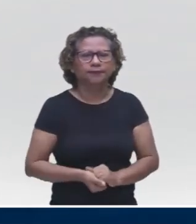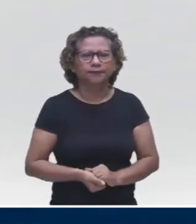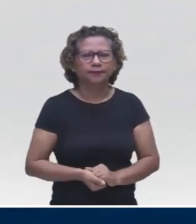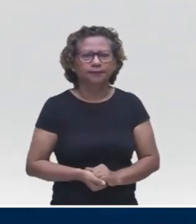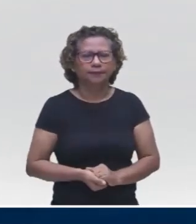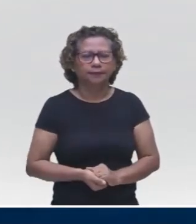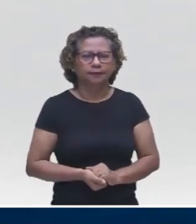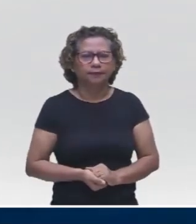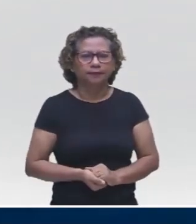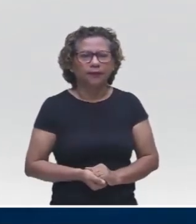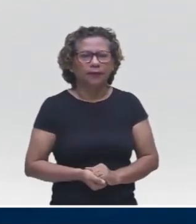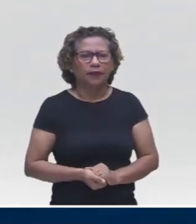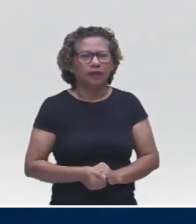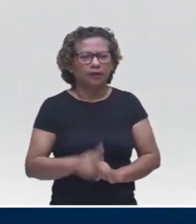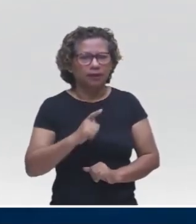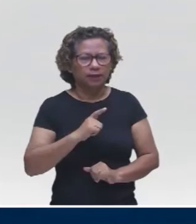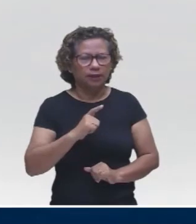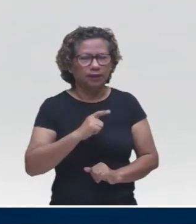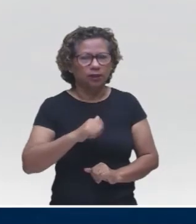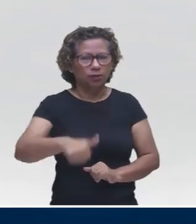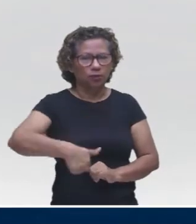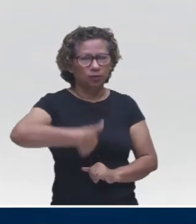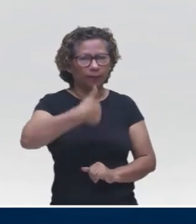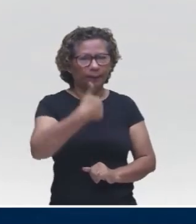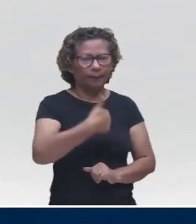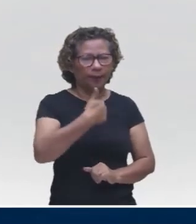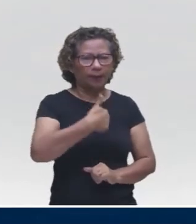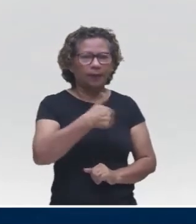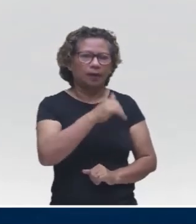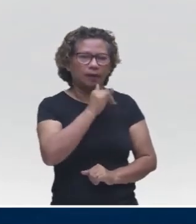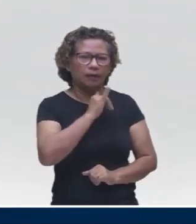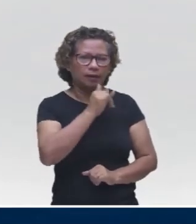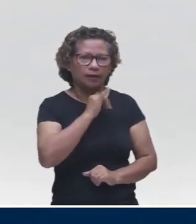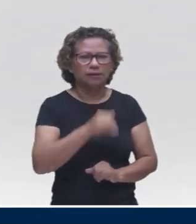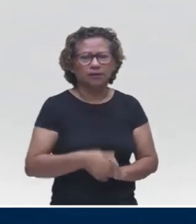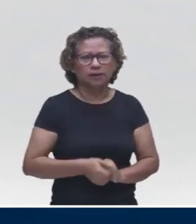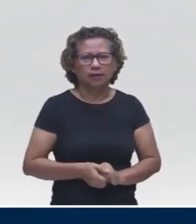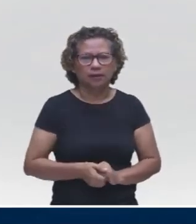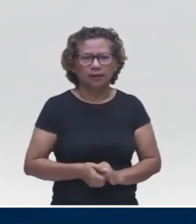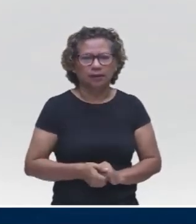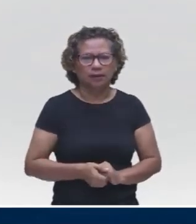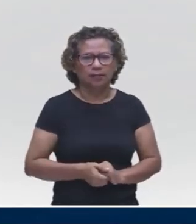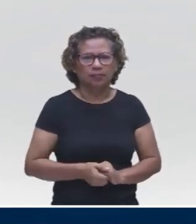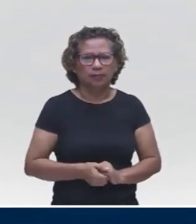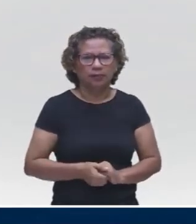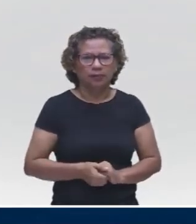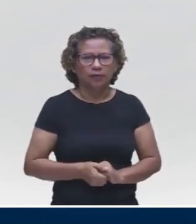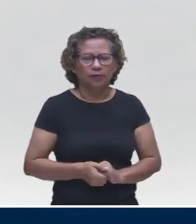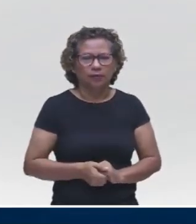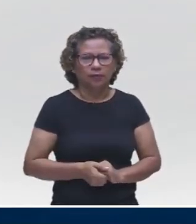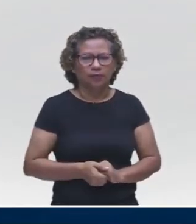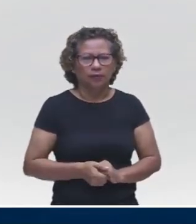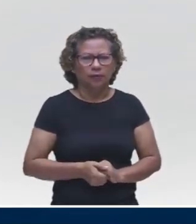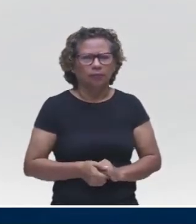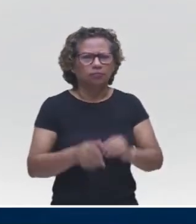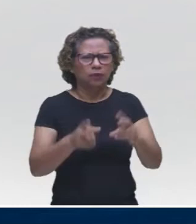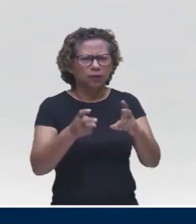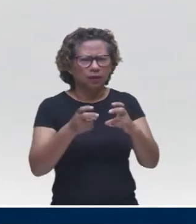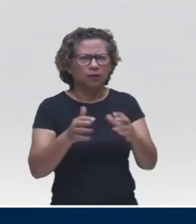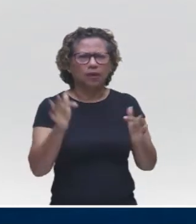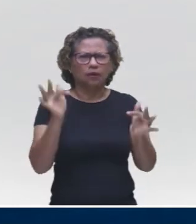Então nós temos aqui no nosso primeiro exemplo, né, a seguinte situação. Considere a função afim dada por f de